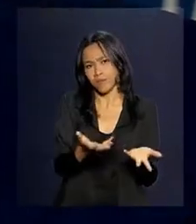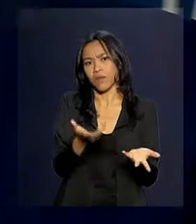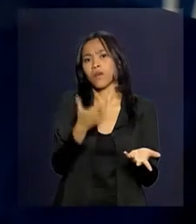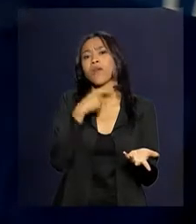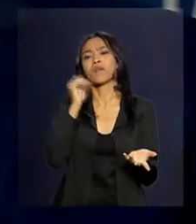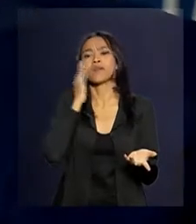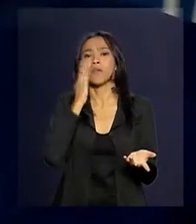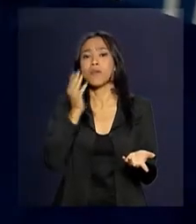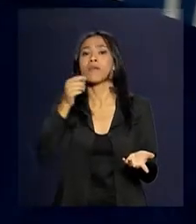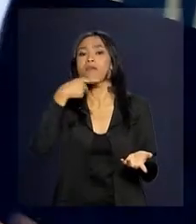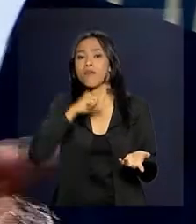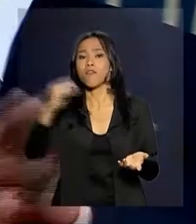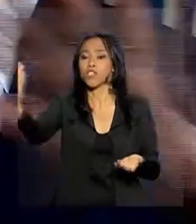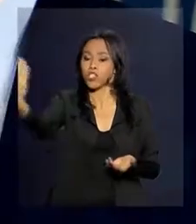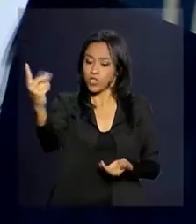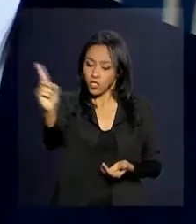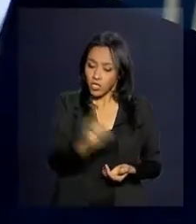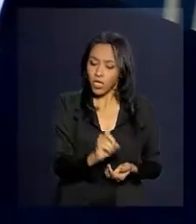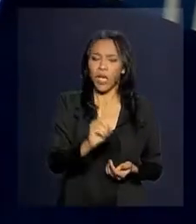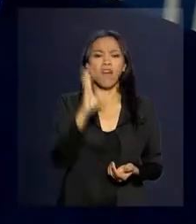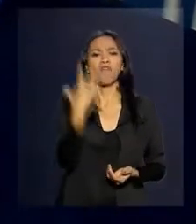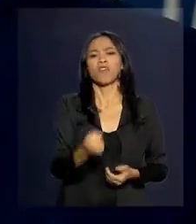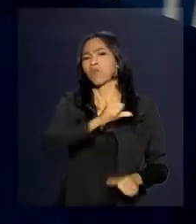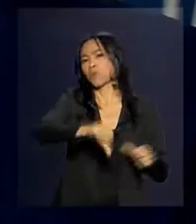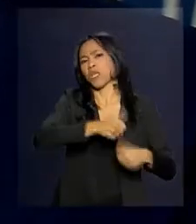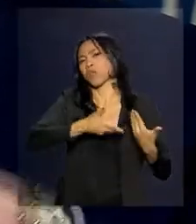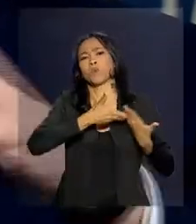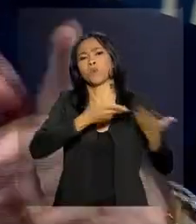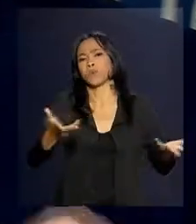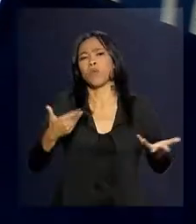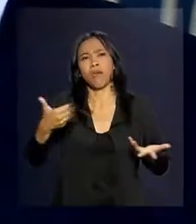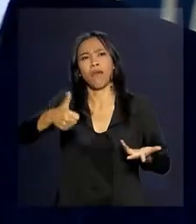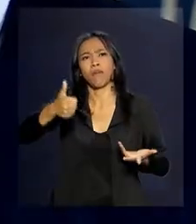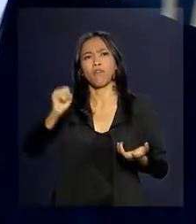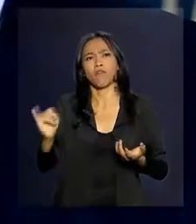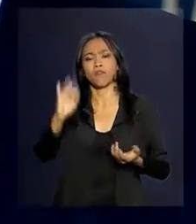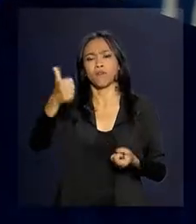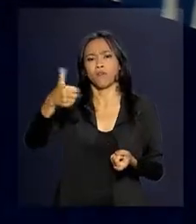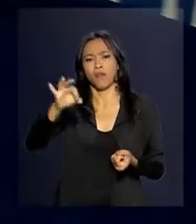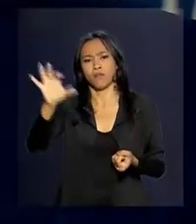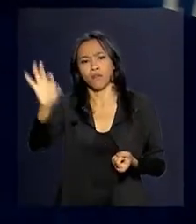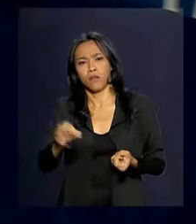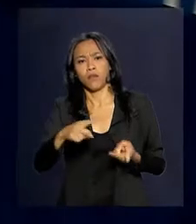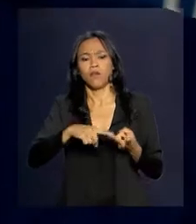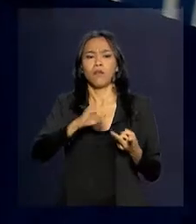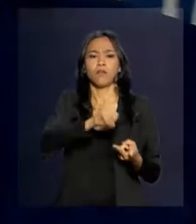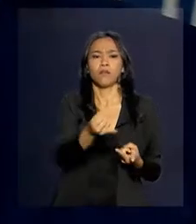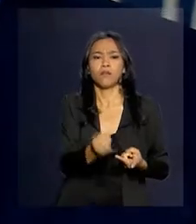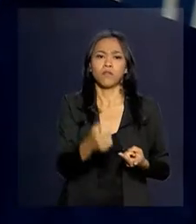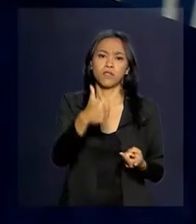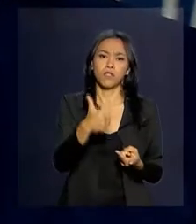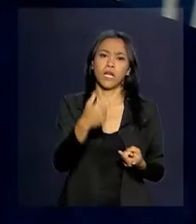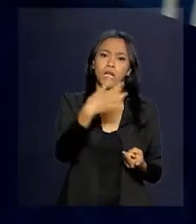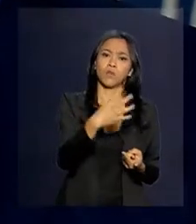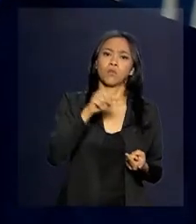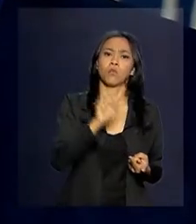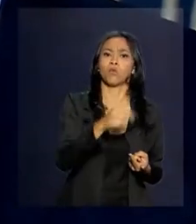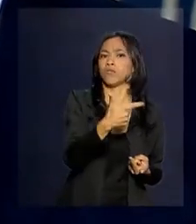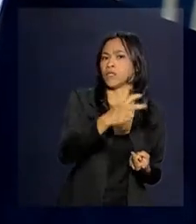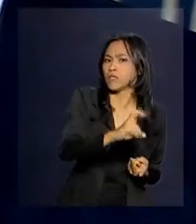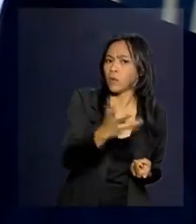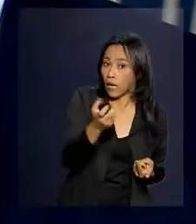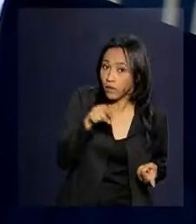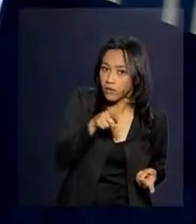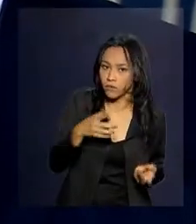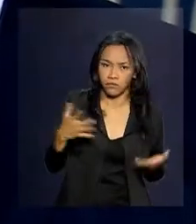que vai chegar e vai dizer não vou mudar tudo isso eu quero entrar de 10% eu quero juros de 14.25 então